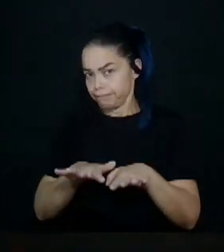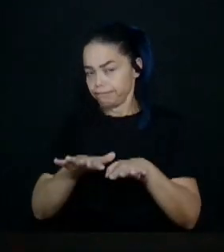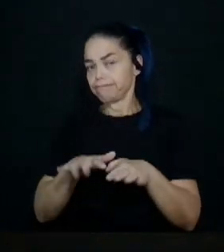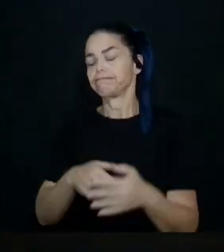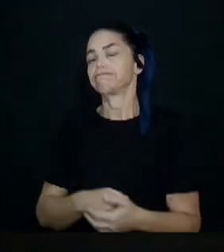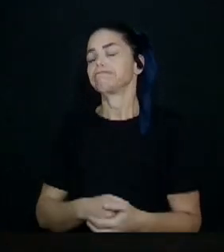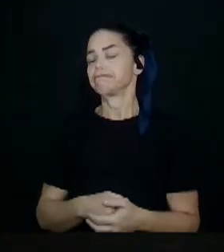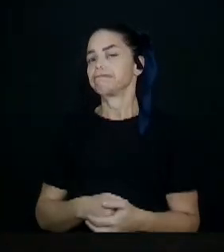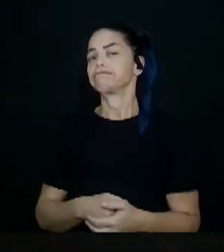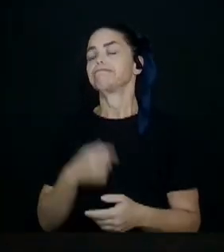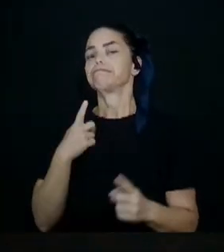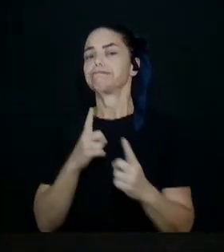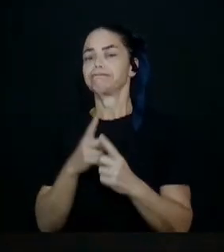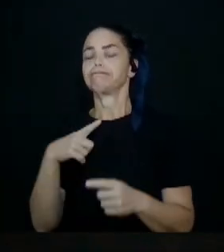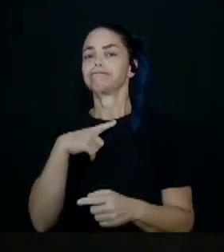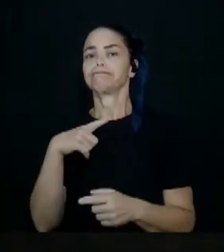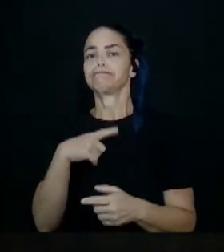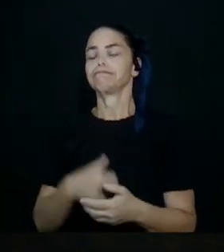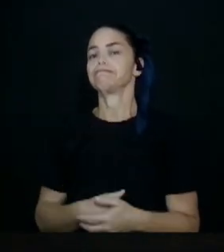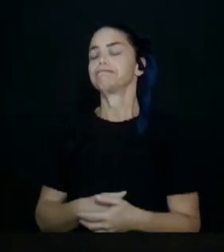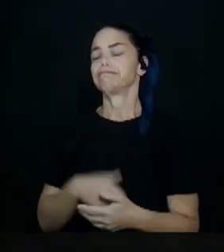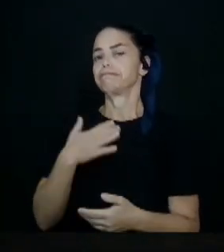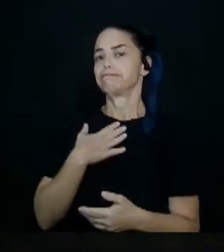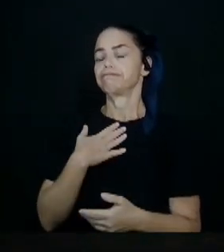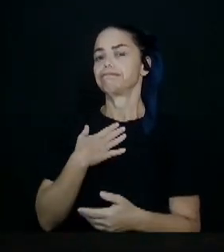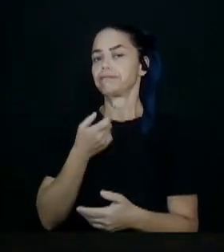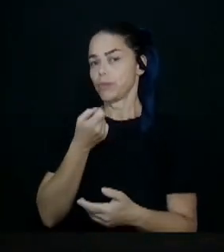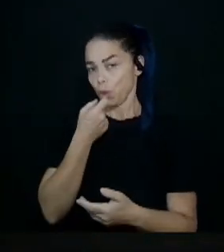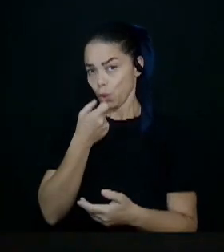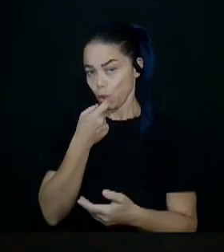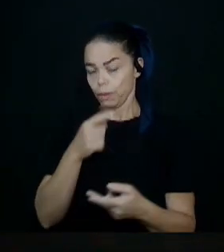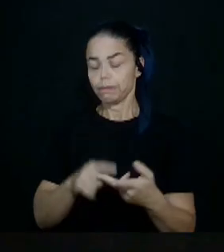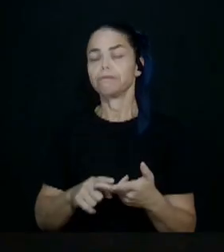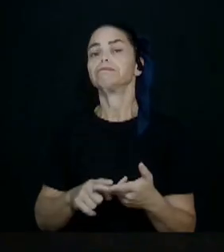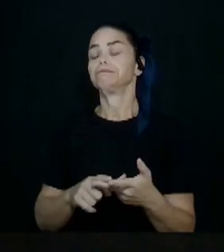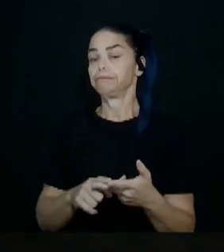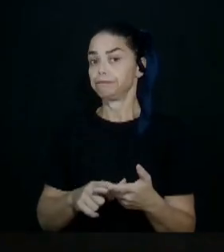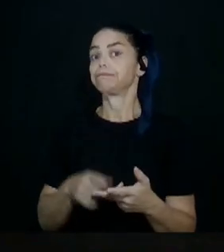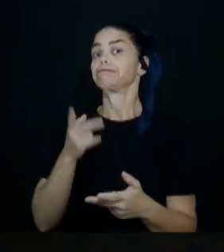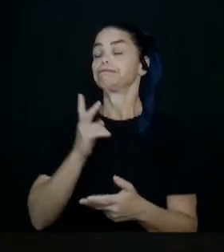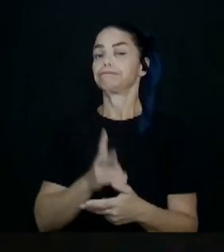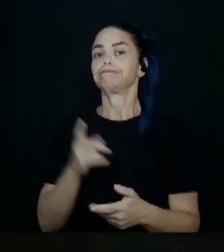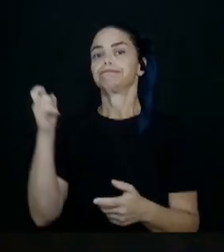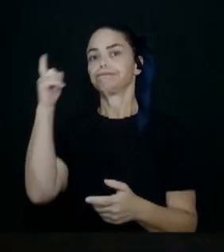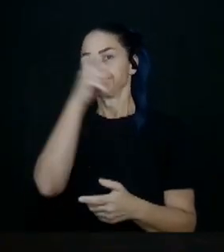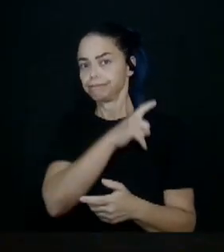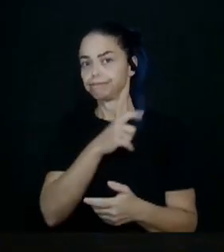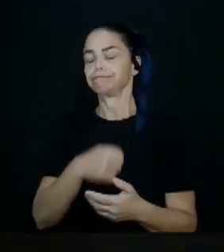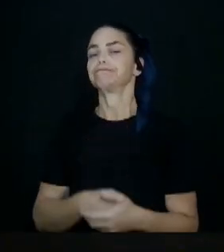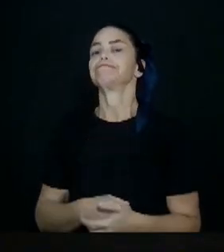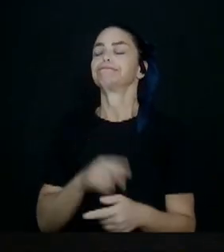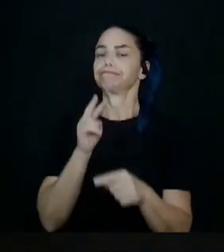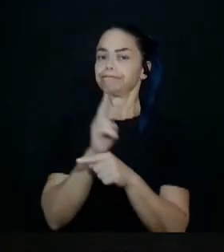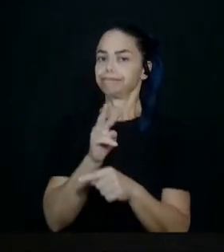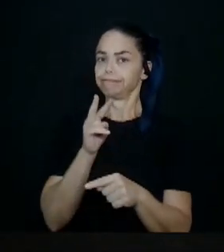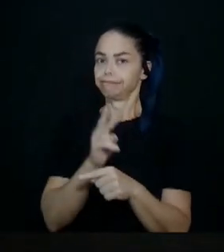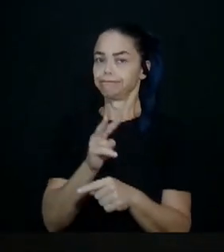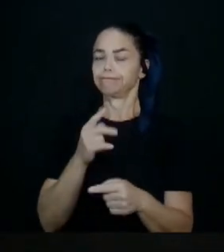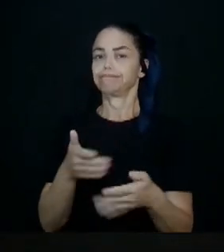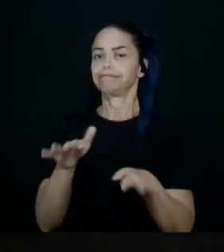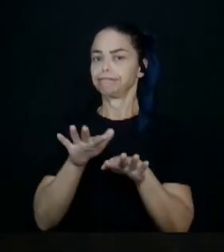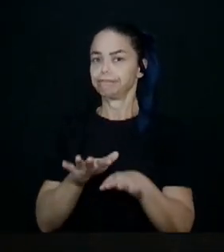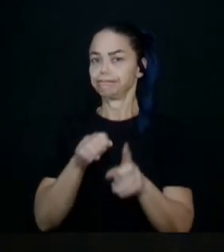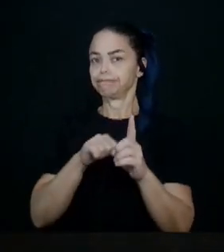O encontro também abordará o papel da medicalização e sua revisão crítica no contexto do cuidado e da inclusão